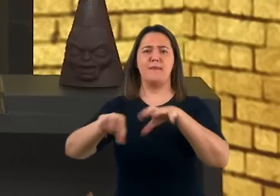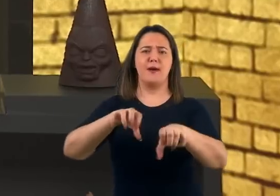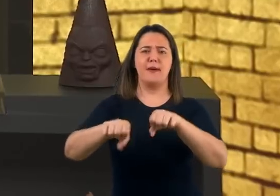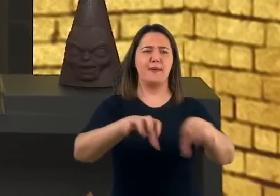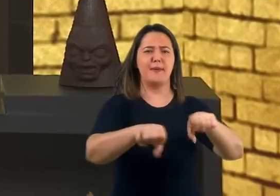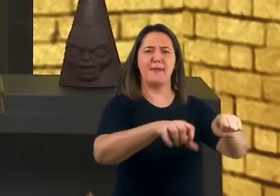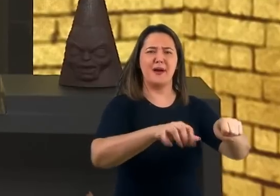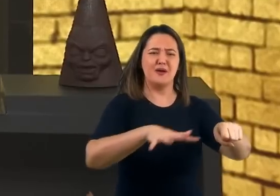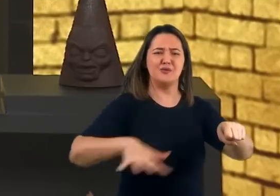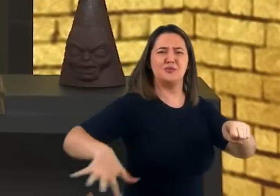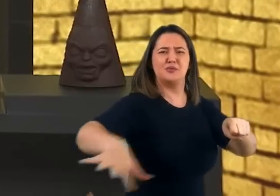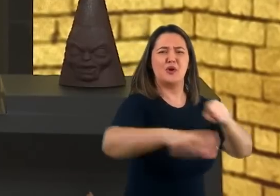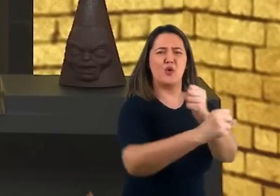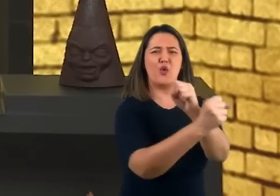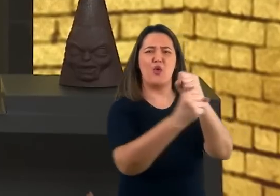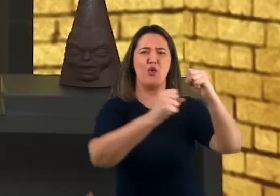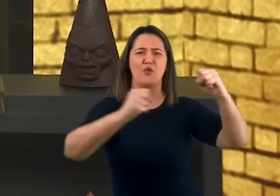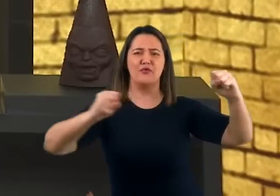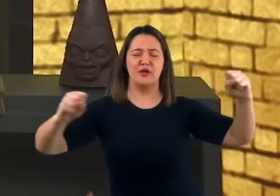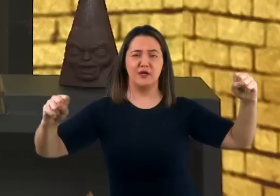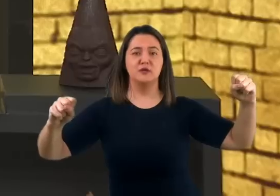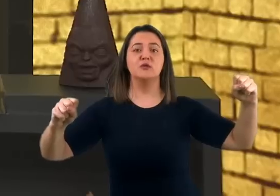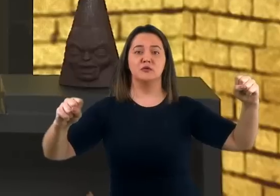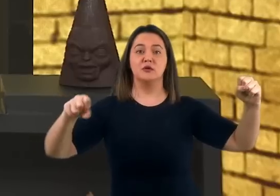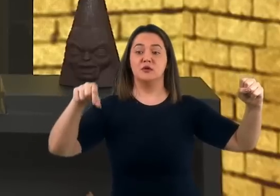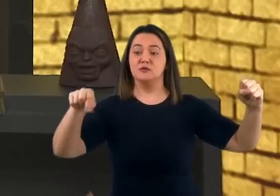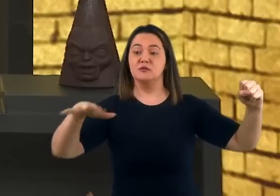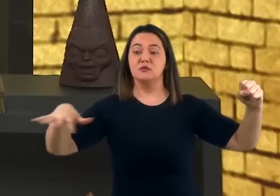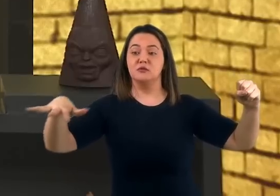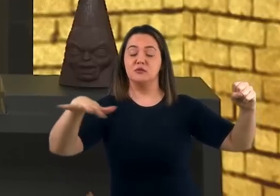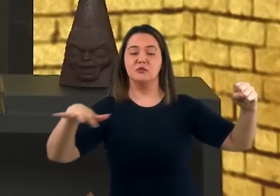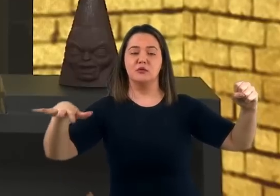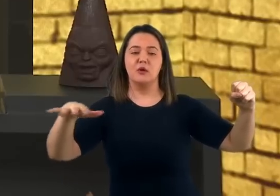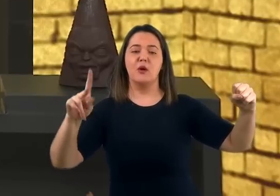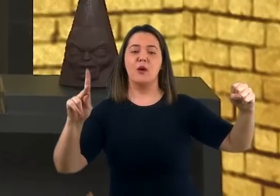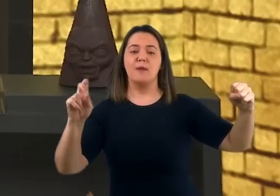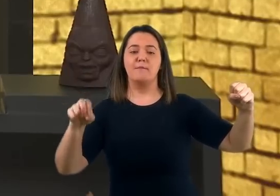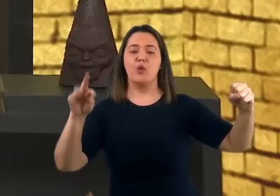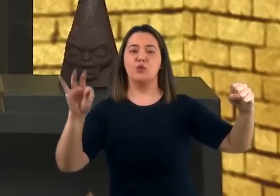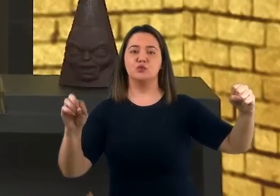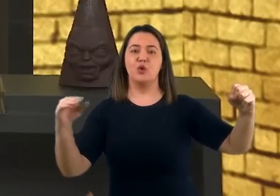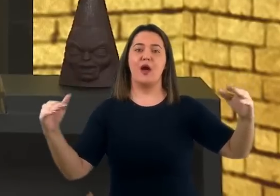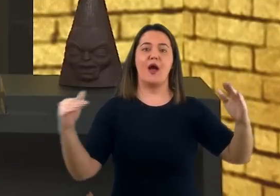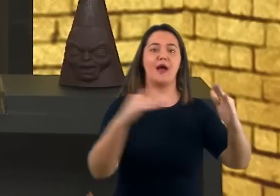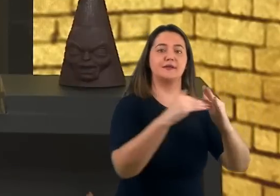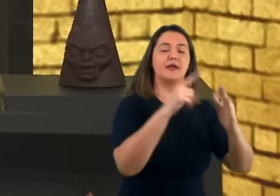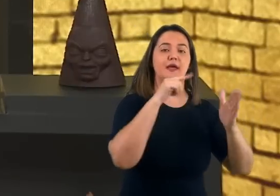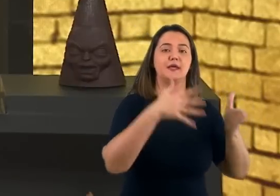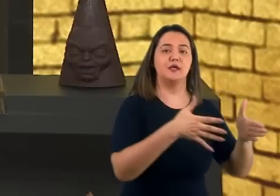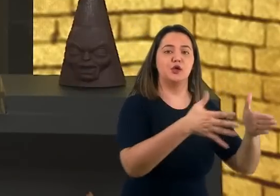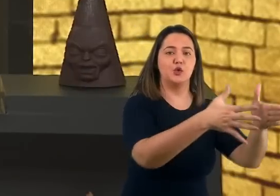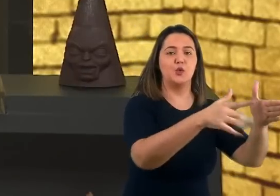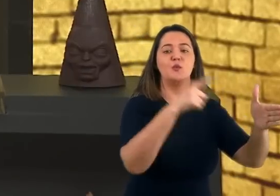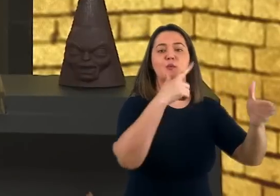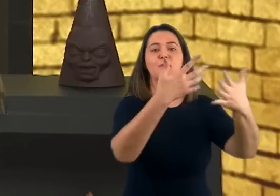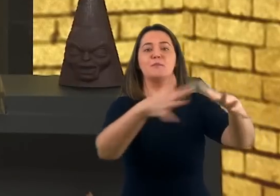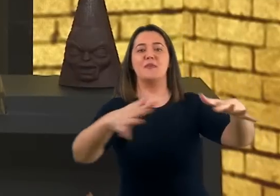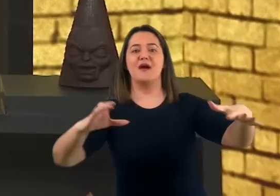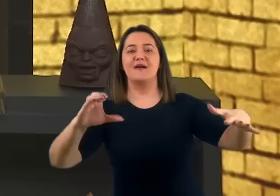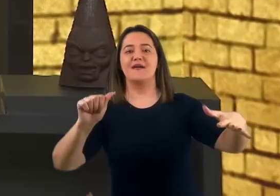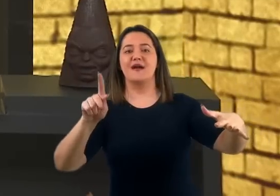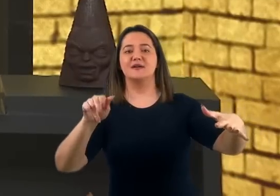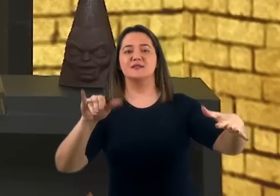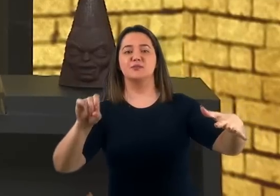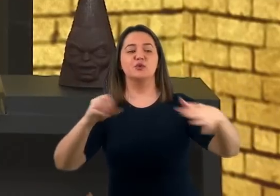anos, estendendo assim o seu domínio, desde o Hespeloponto até o rio Indo, ao Mar Cáspio, ao